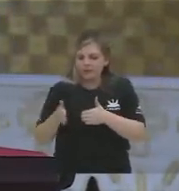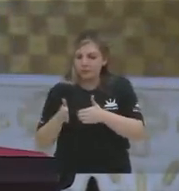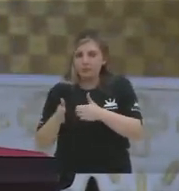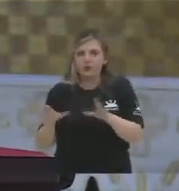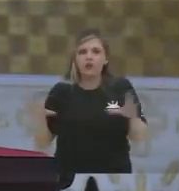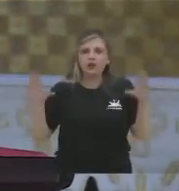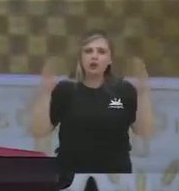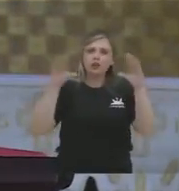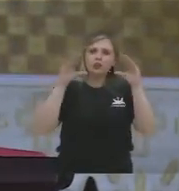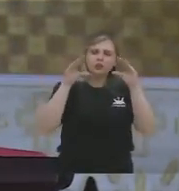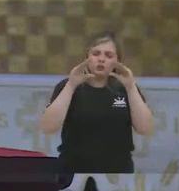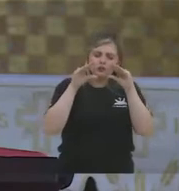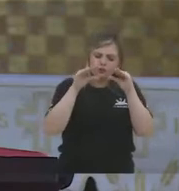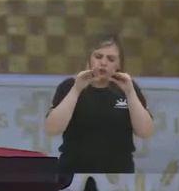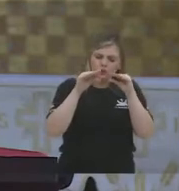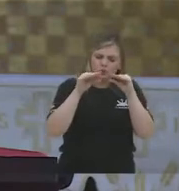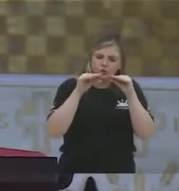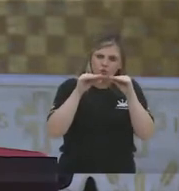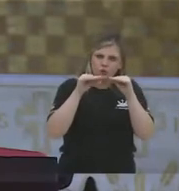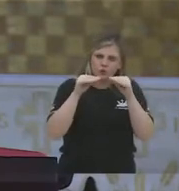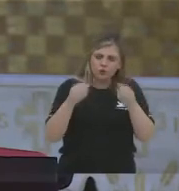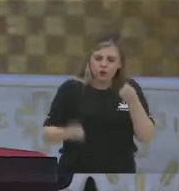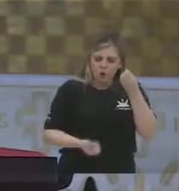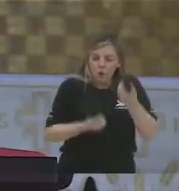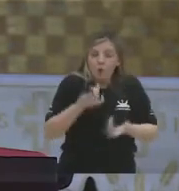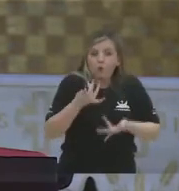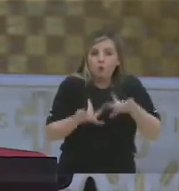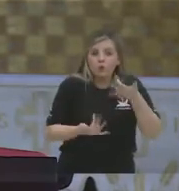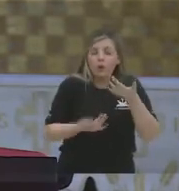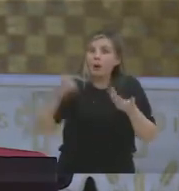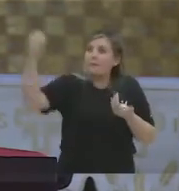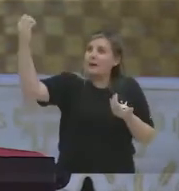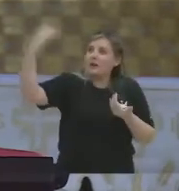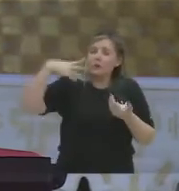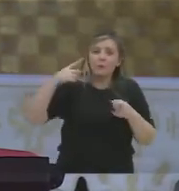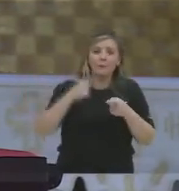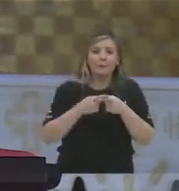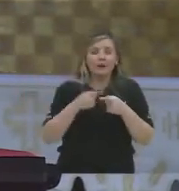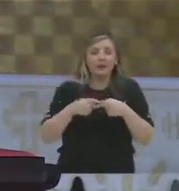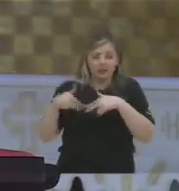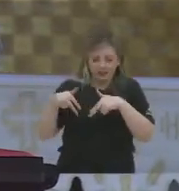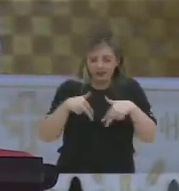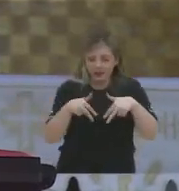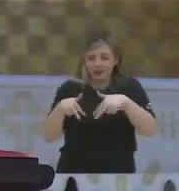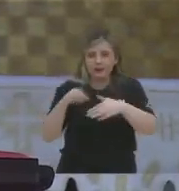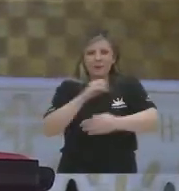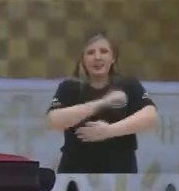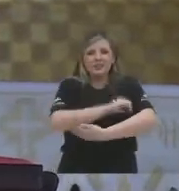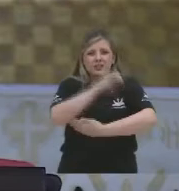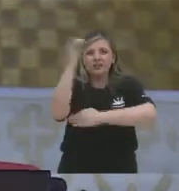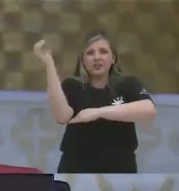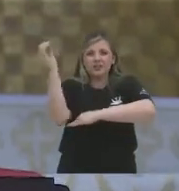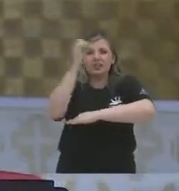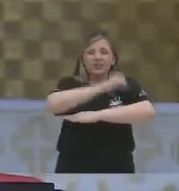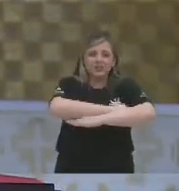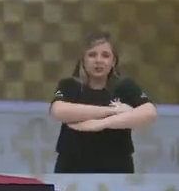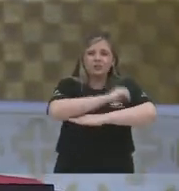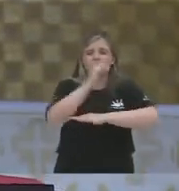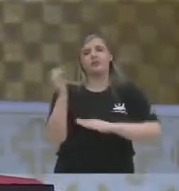numa coluna de fogo para os iluminar, para que caminhassem de dia e de noite. Ou